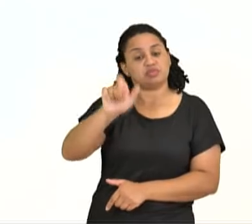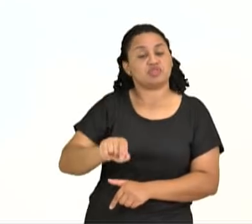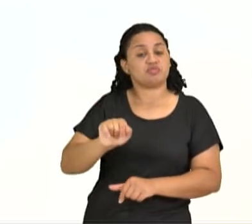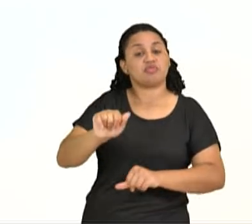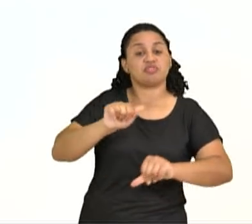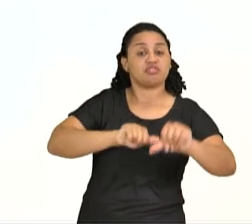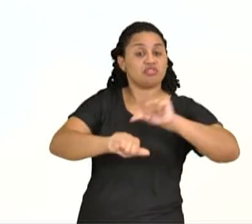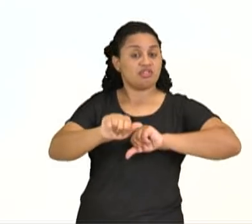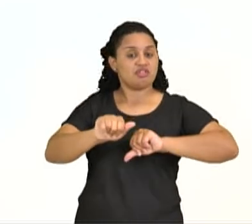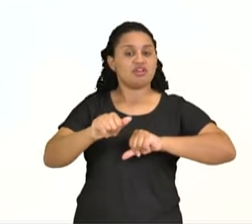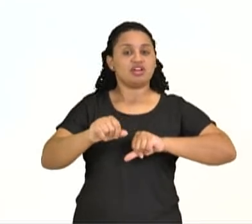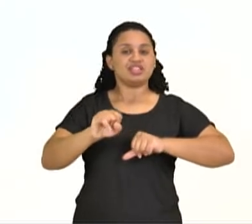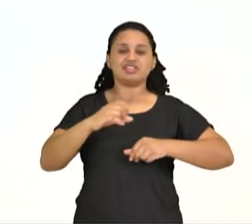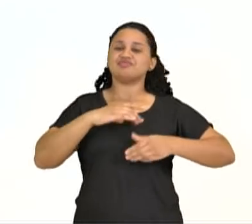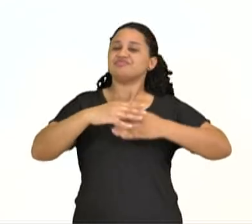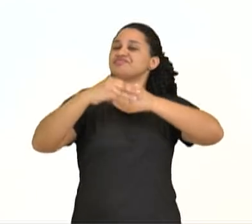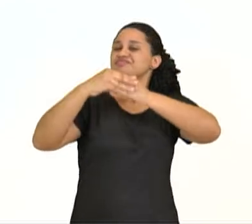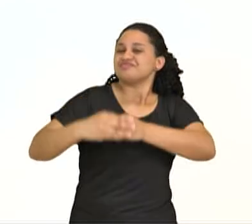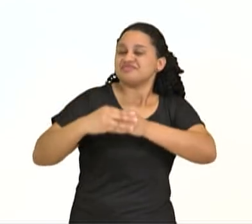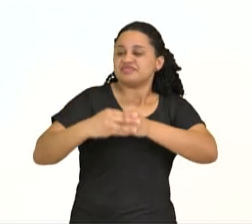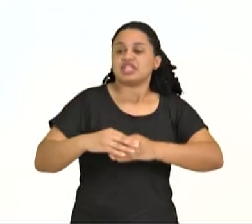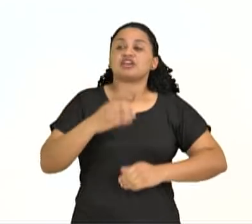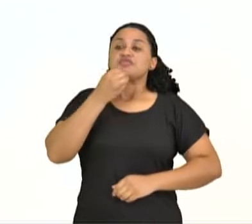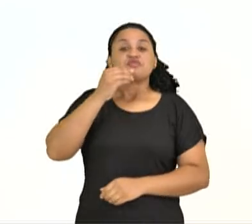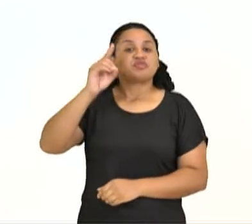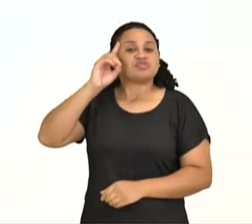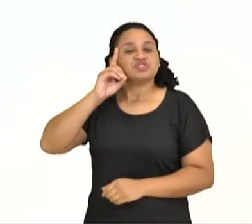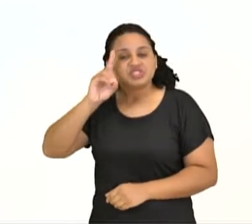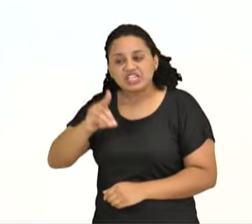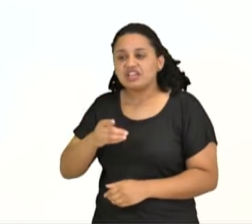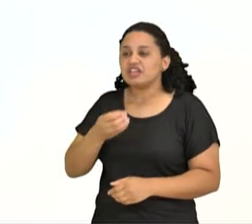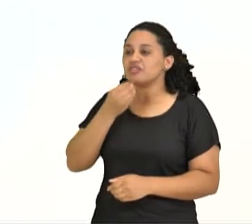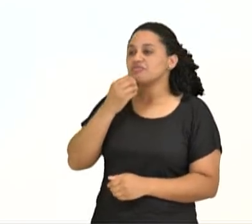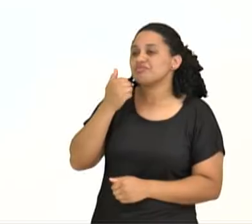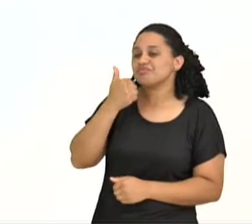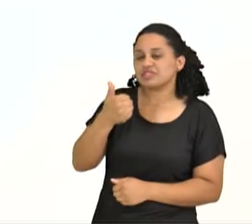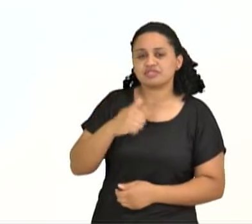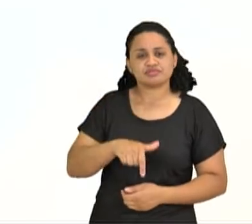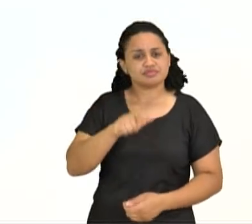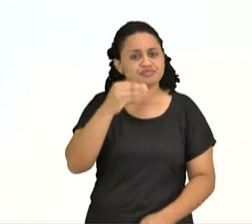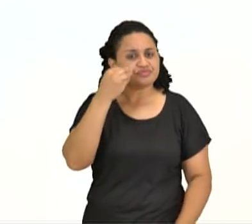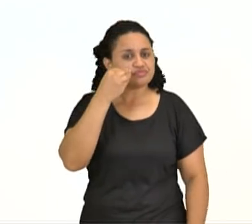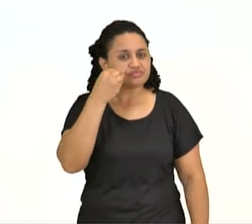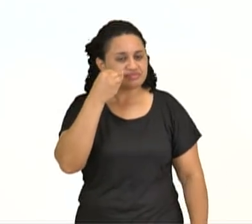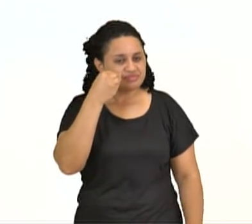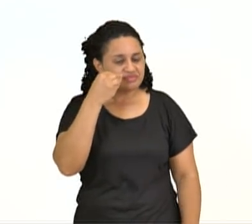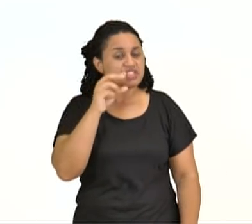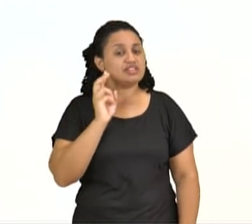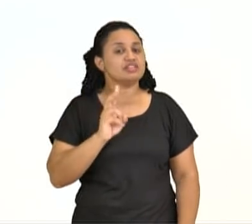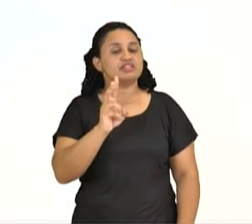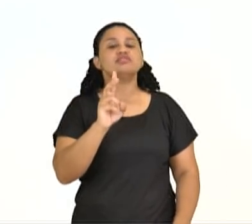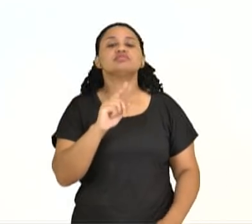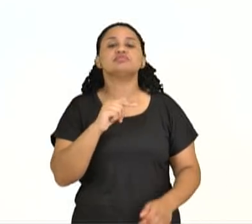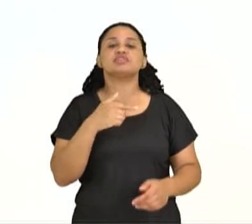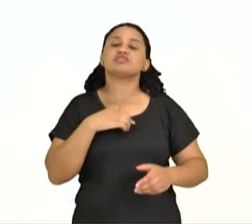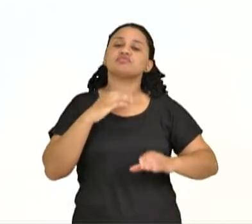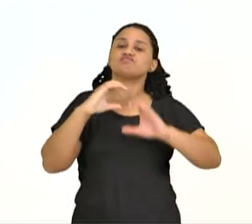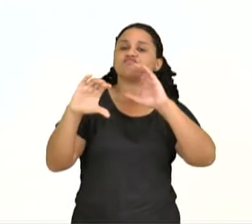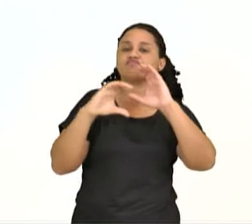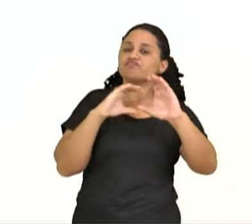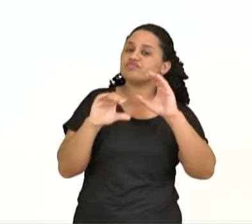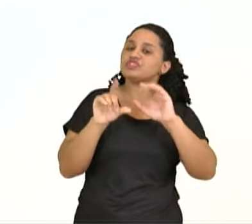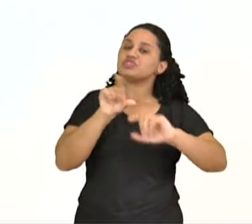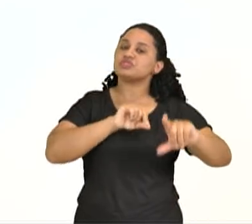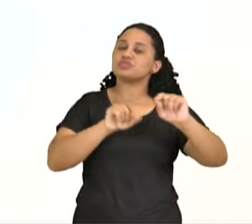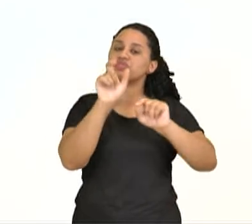calorosa saudação? Bom dia, como está? Experimentem, sempre que comunicam, escolher as palavras com